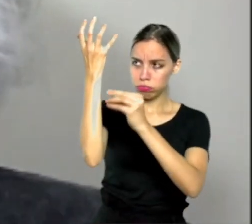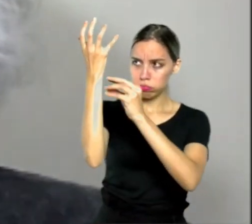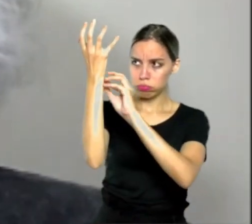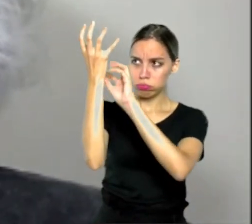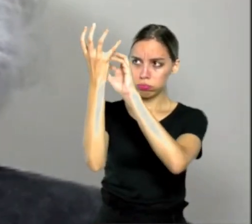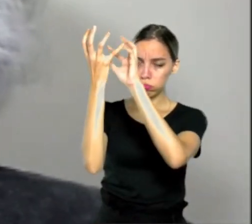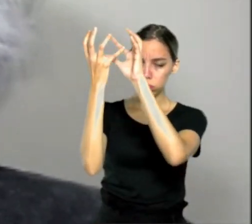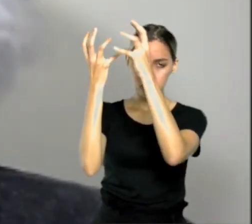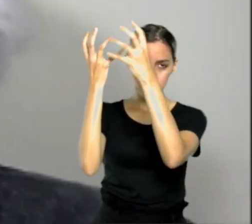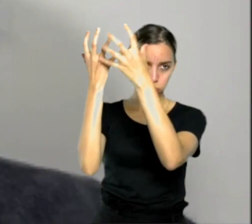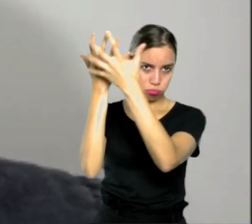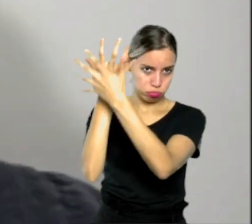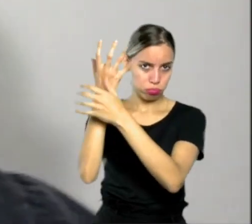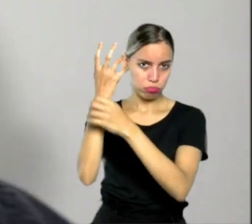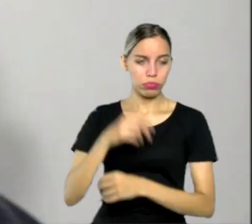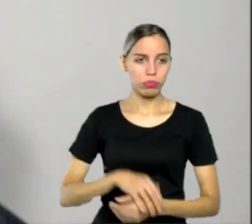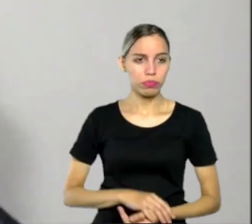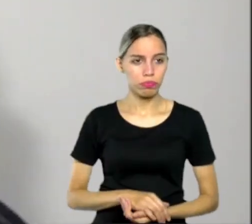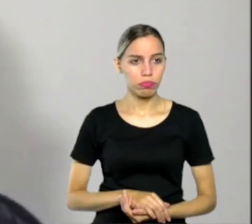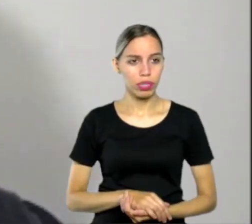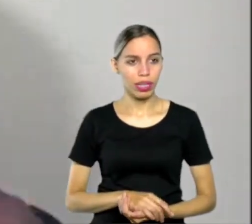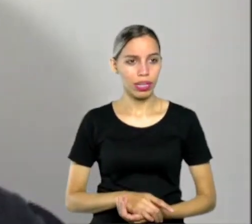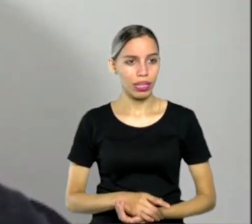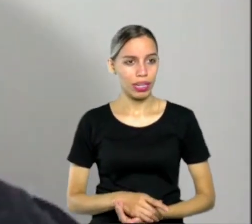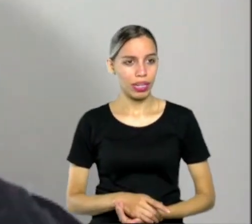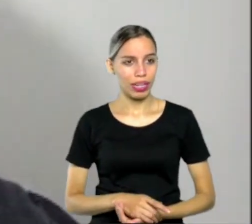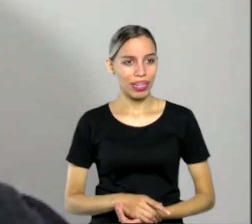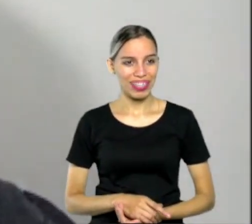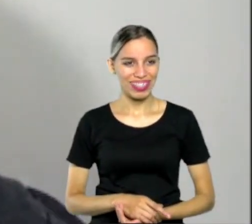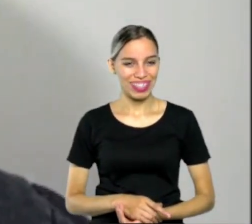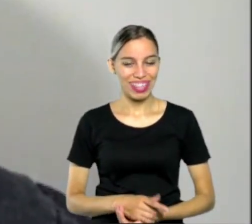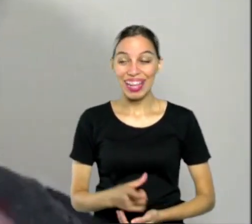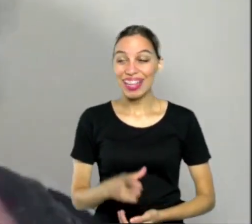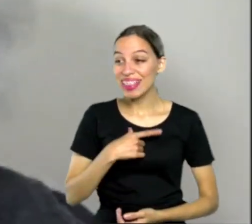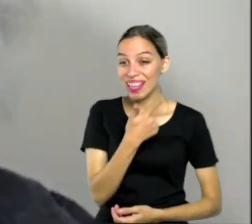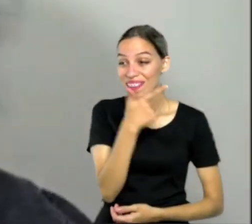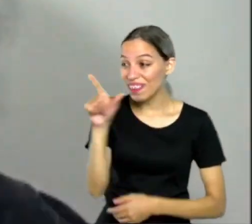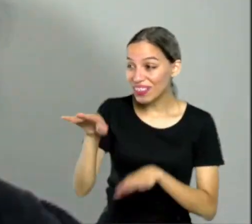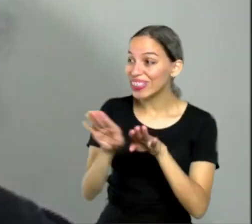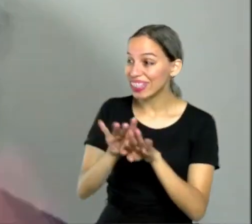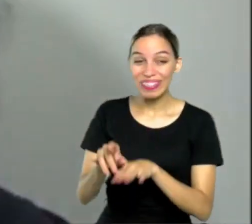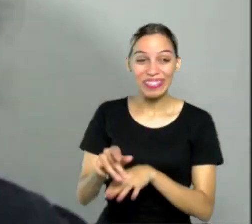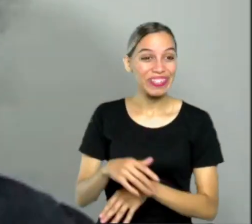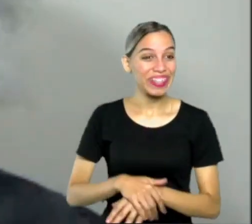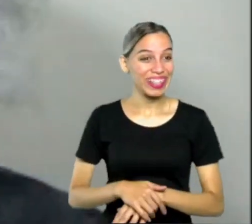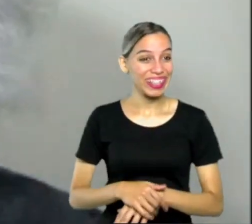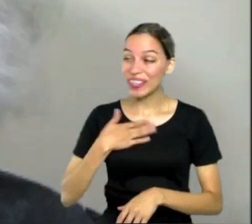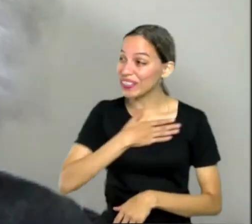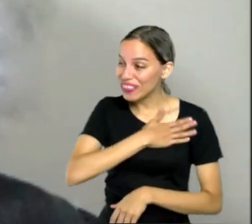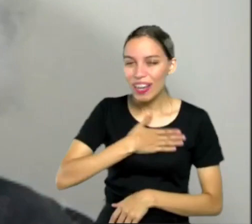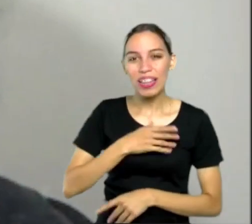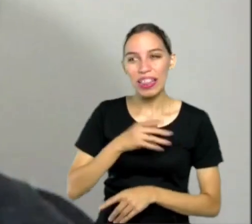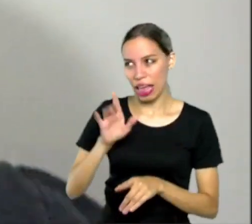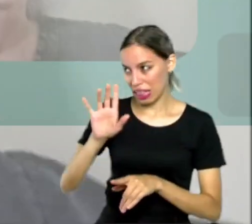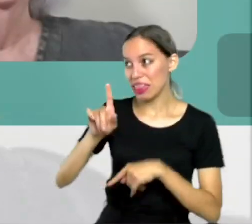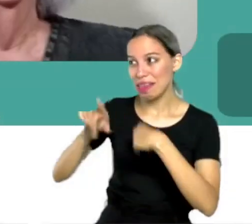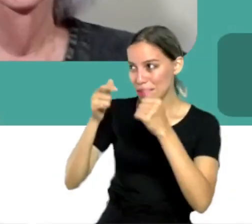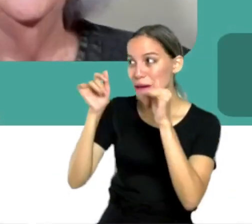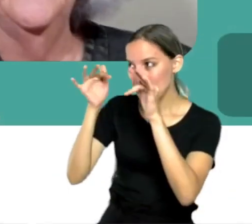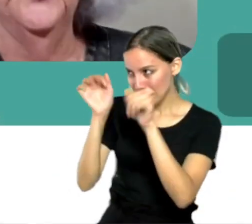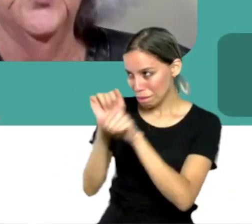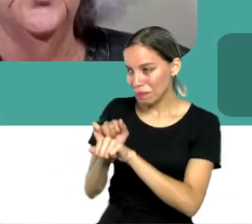Lindo. Olívia. Tem um outro aqui. Esse eu gosto dele. Aí, pronto, chega. Bom, vamos